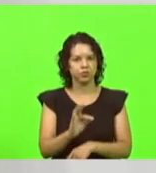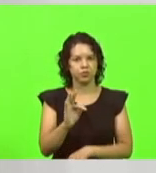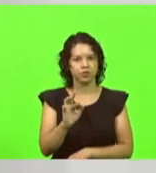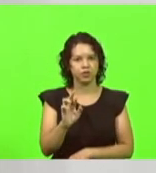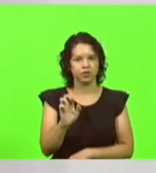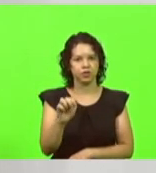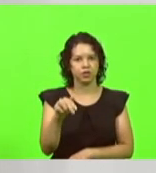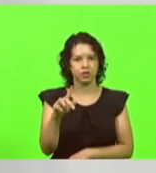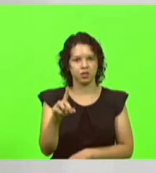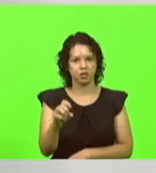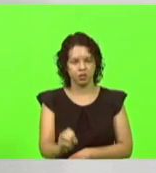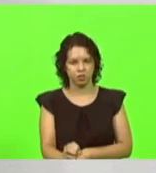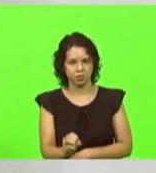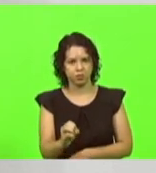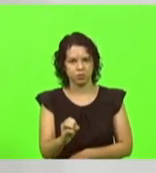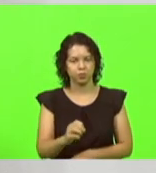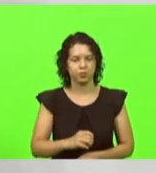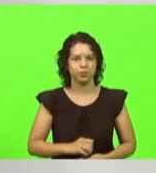Silva Comim.